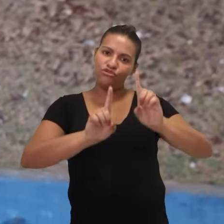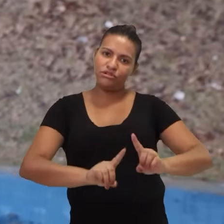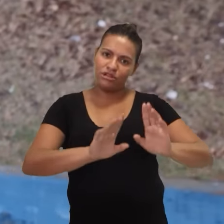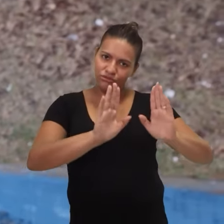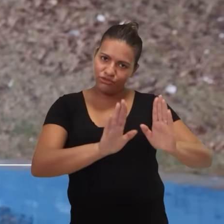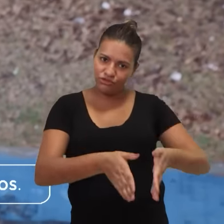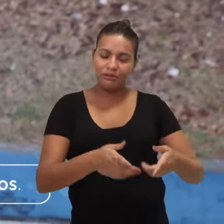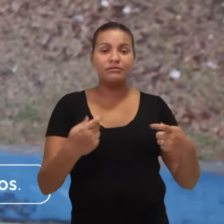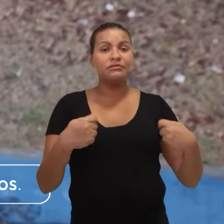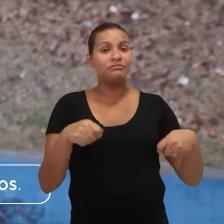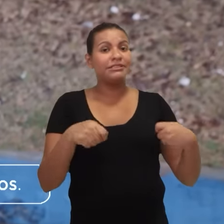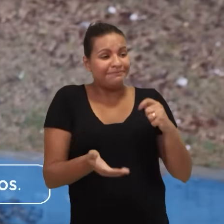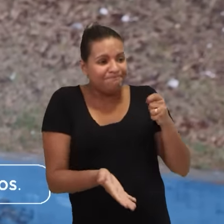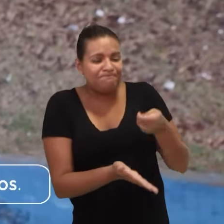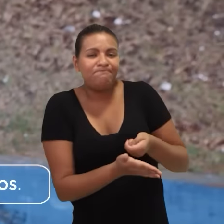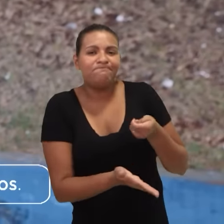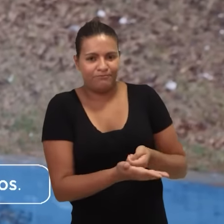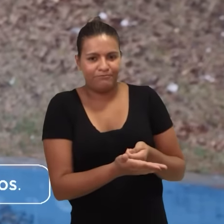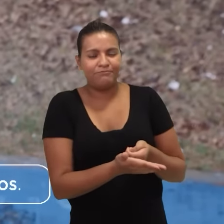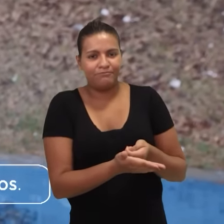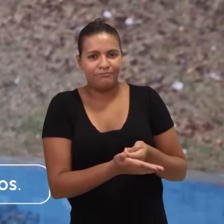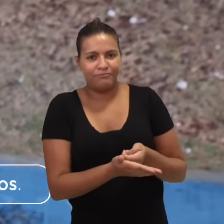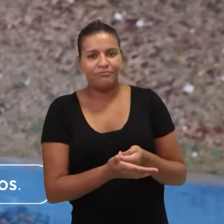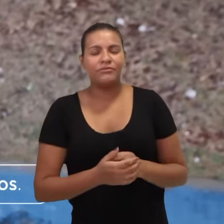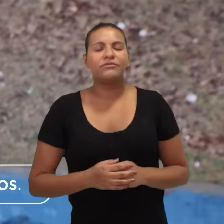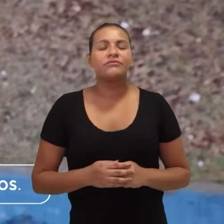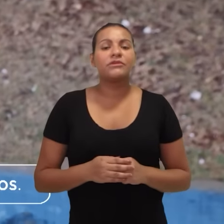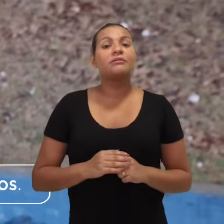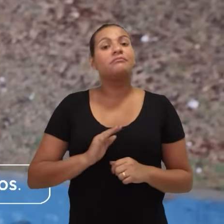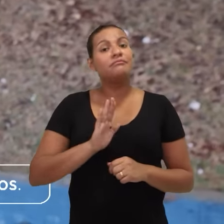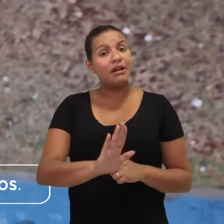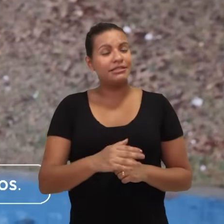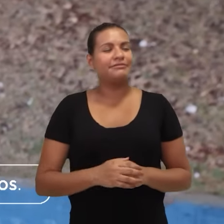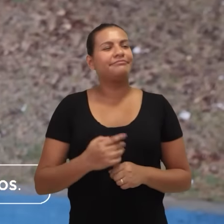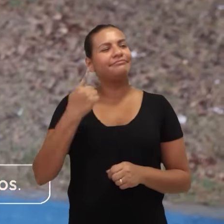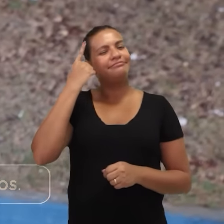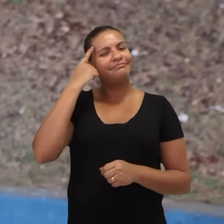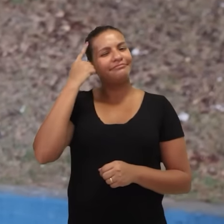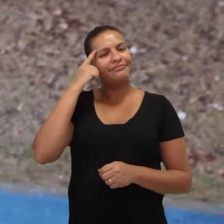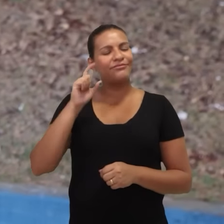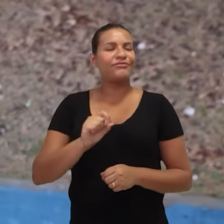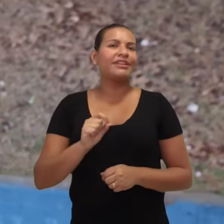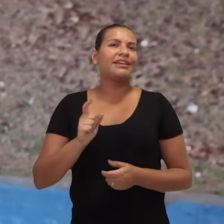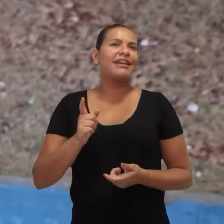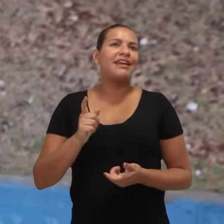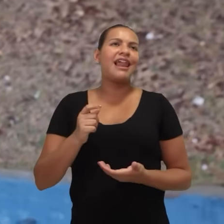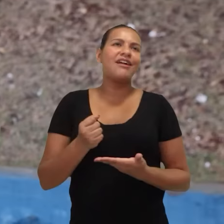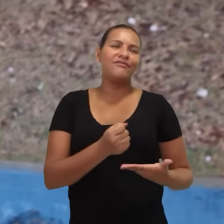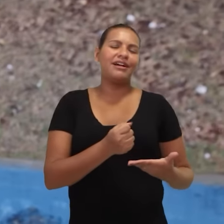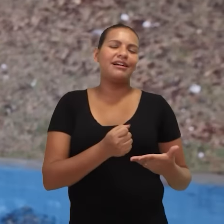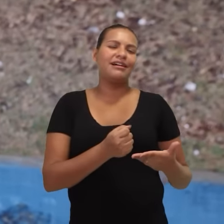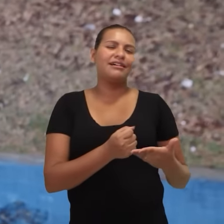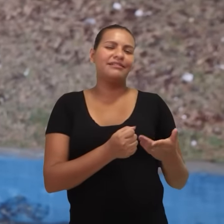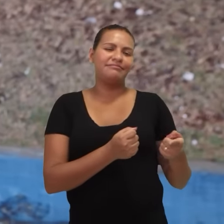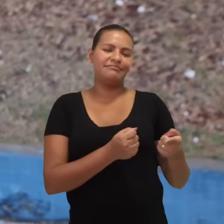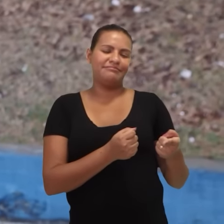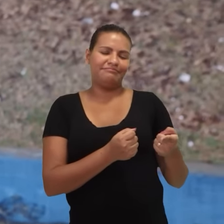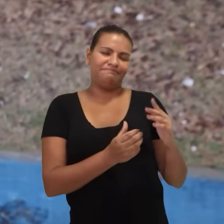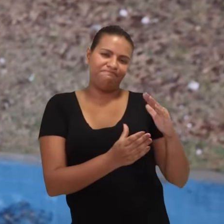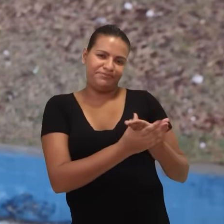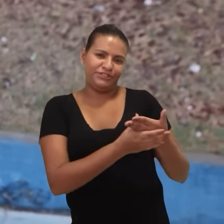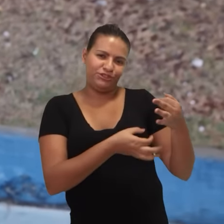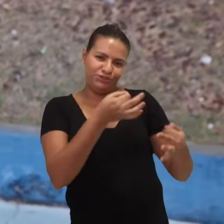direito, então ela já tem que ser efetivada. Né? No entanto, a judicialização, num aspecto